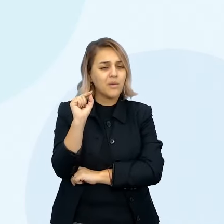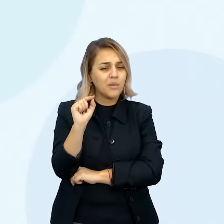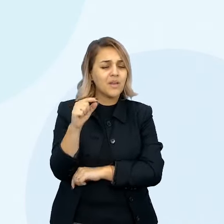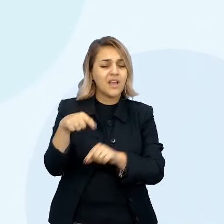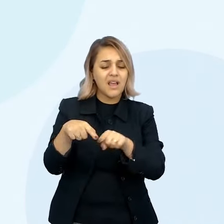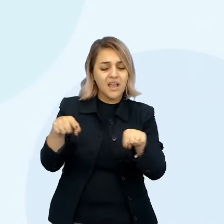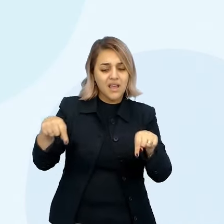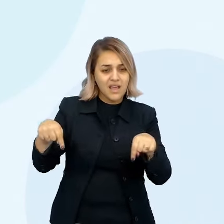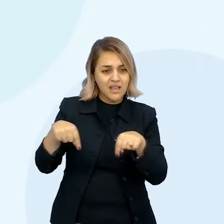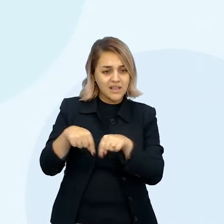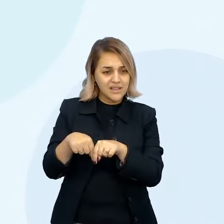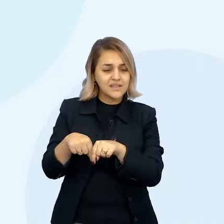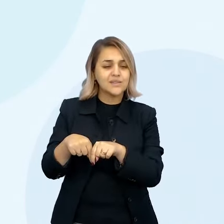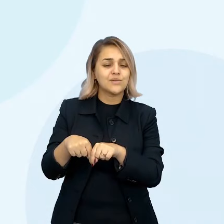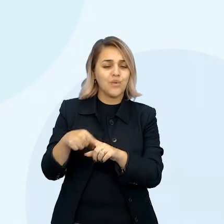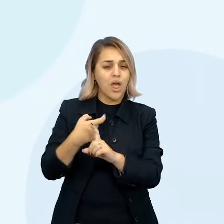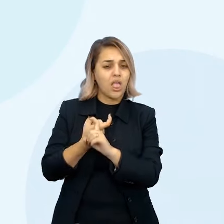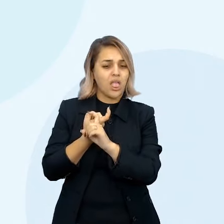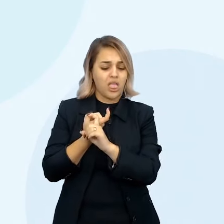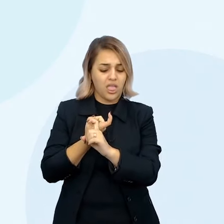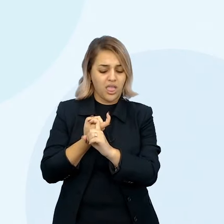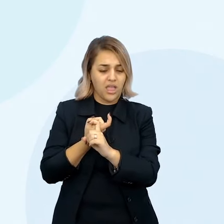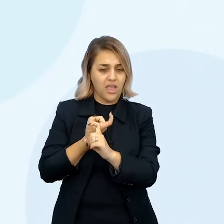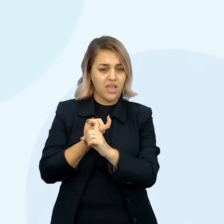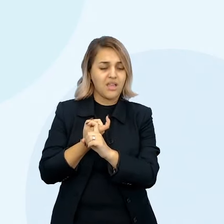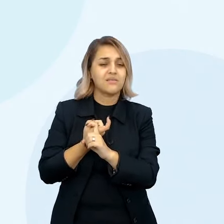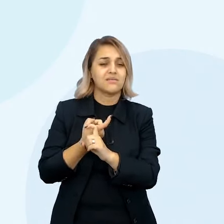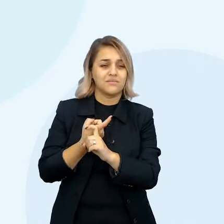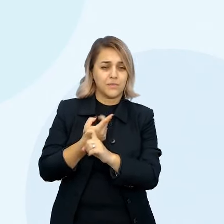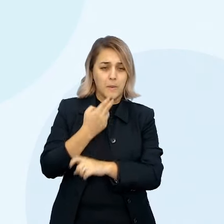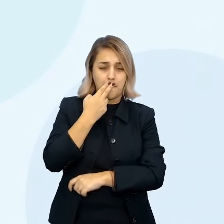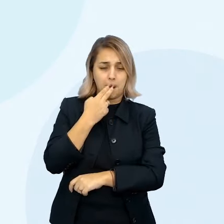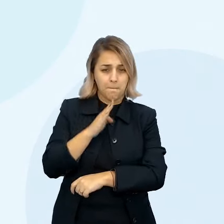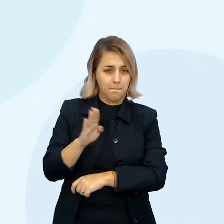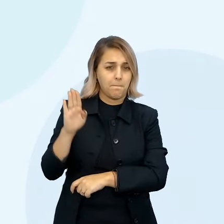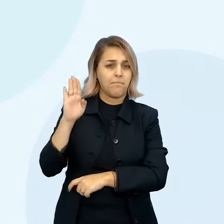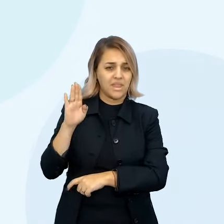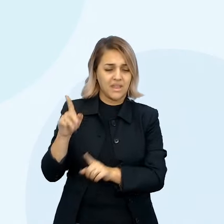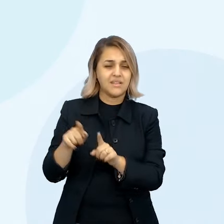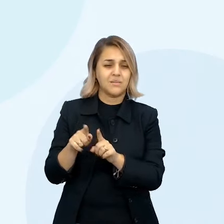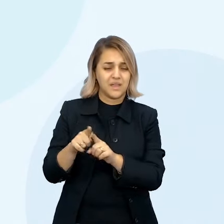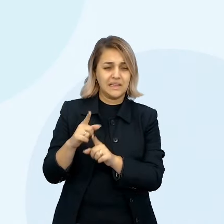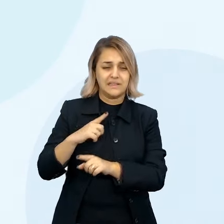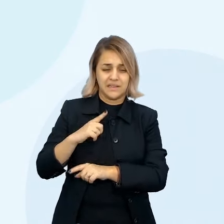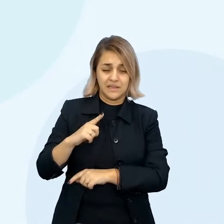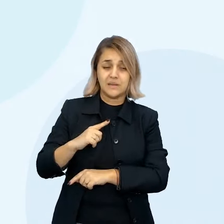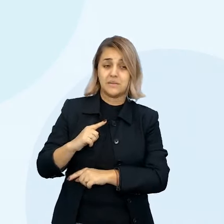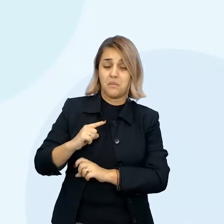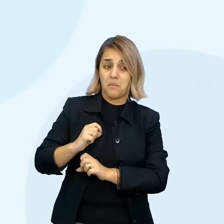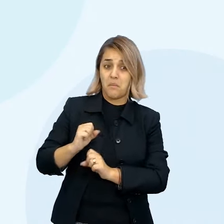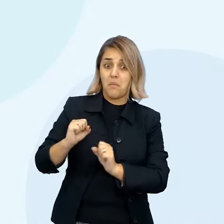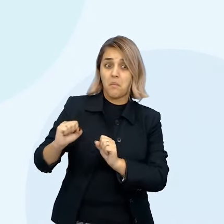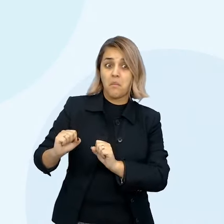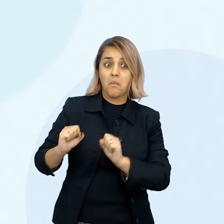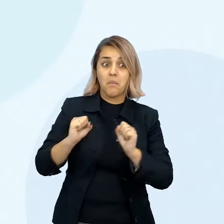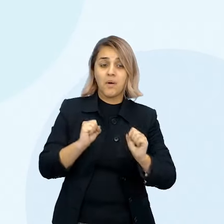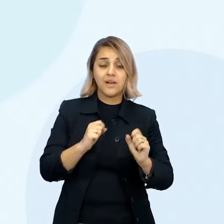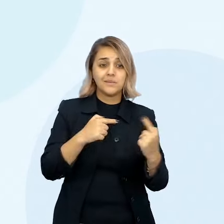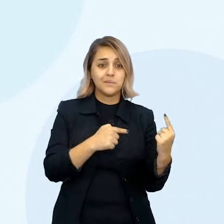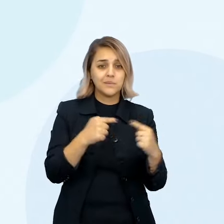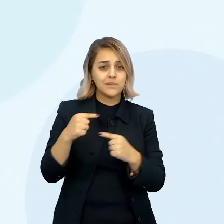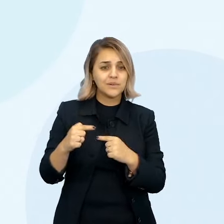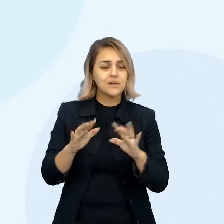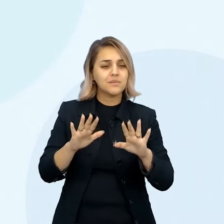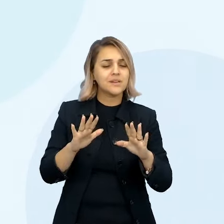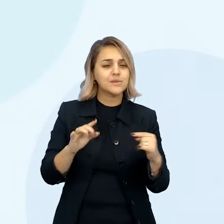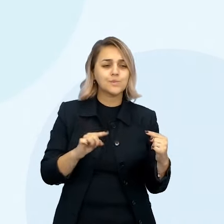de concentração, né, feito aí pelo poder político, digamos assim, mas a gente pode fazer uma associação aí com o